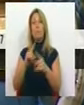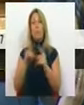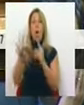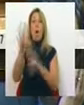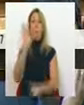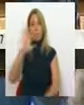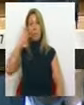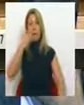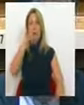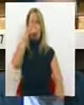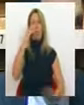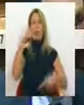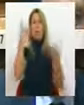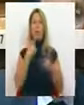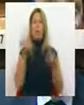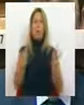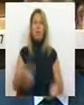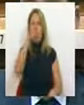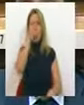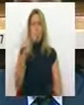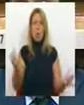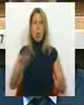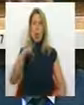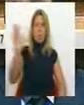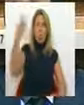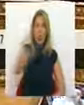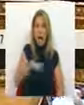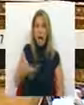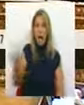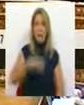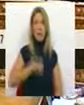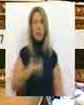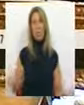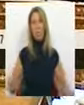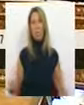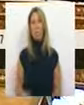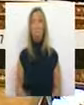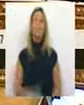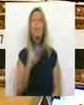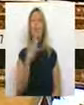uma vez, como este Governo não prioriza as matérias nesta área. Muito obrigado. Muito obrigado, Sr. Deputado.